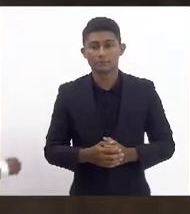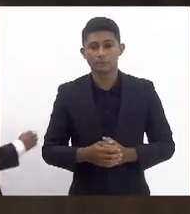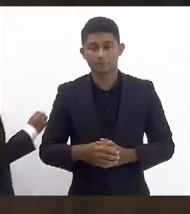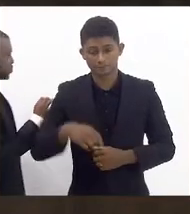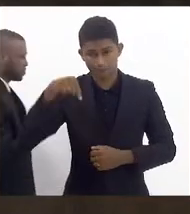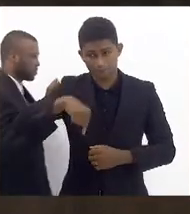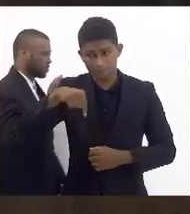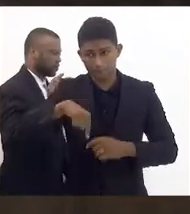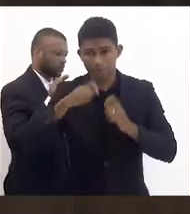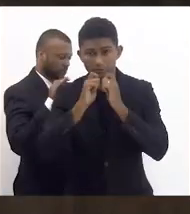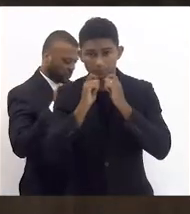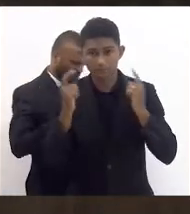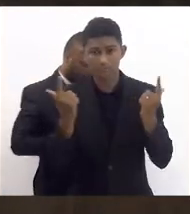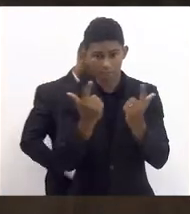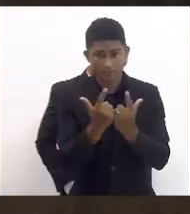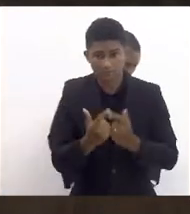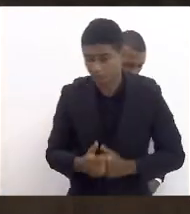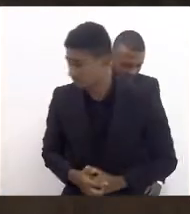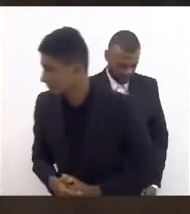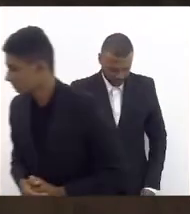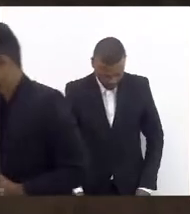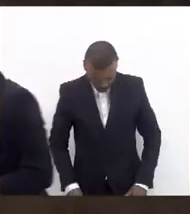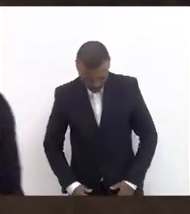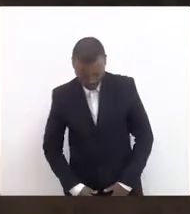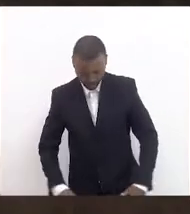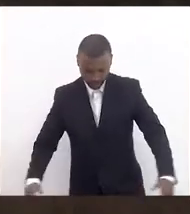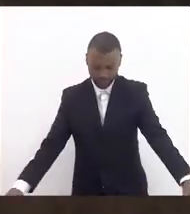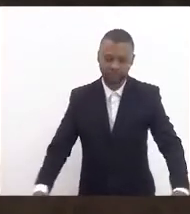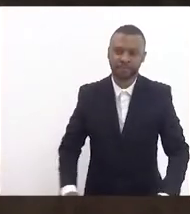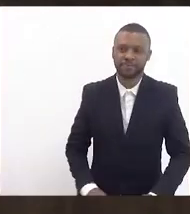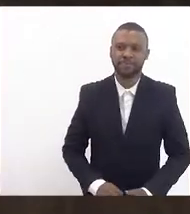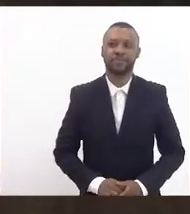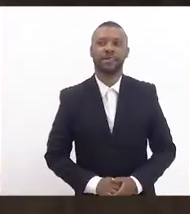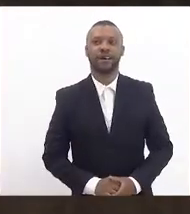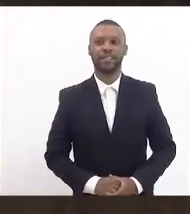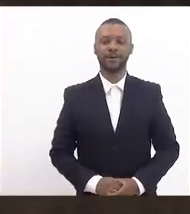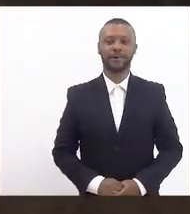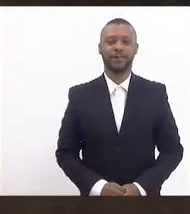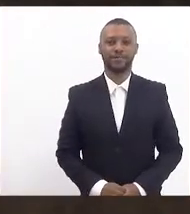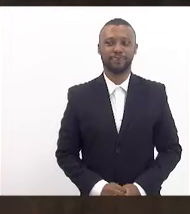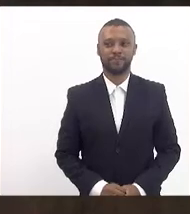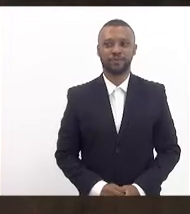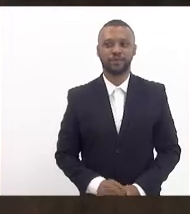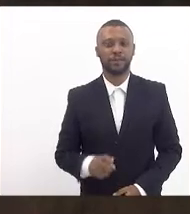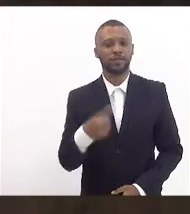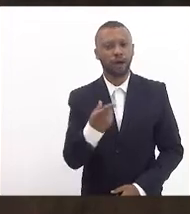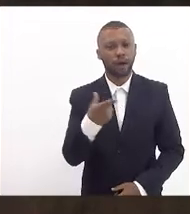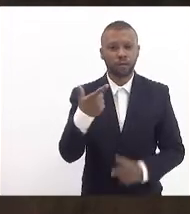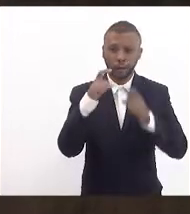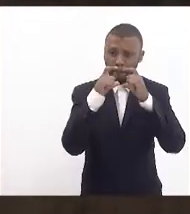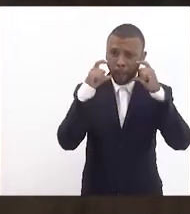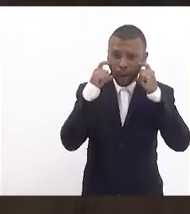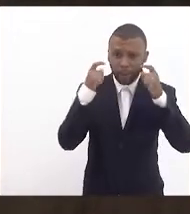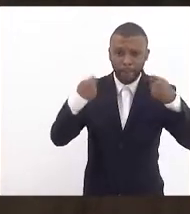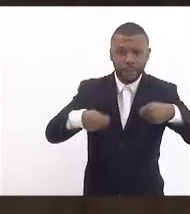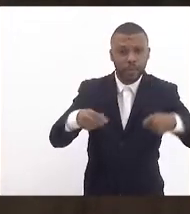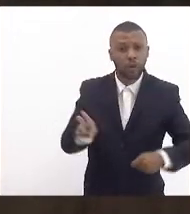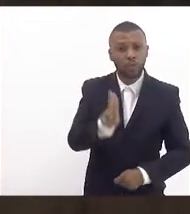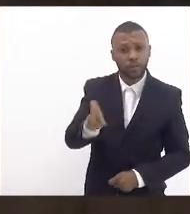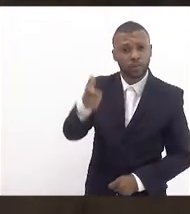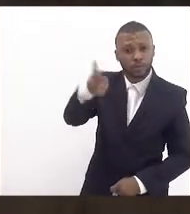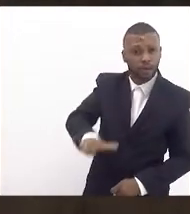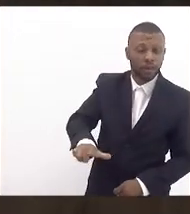casa, se tivermos, senhor presidente, que nos isolarmos de novo ou usarmos máscaras, essa casa